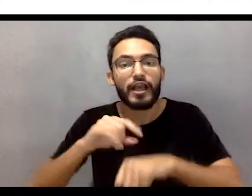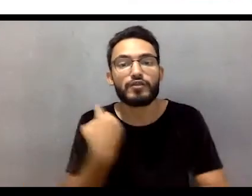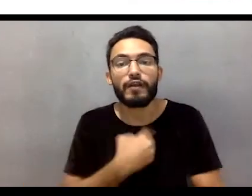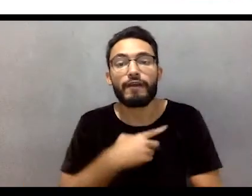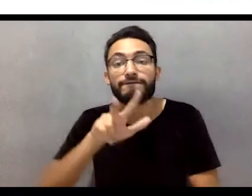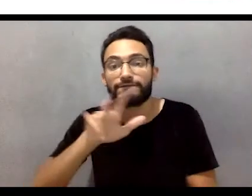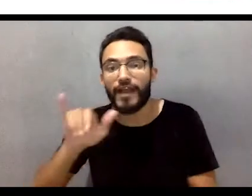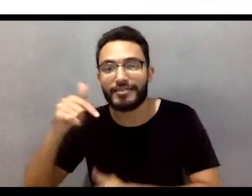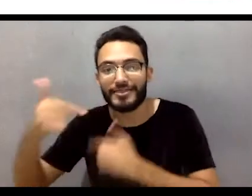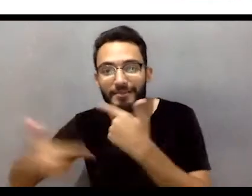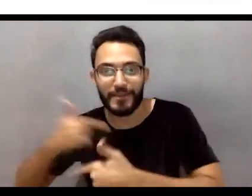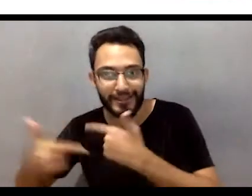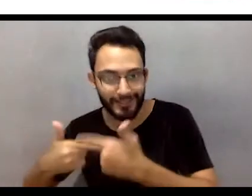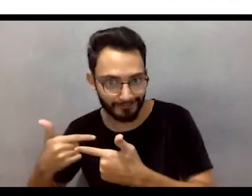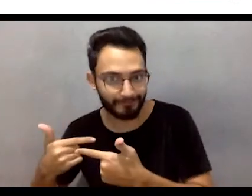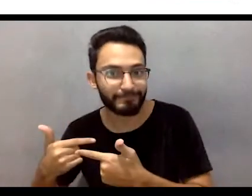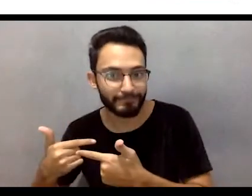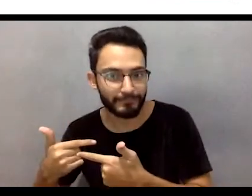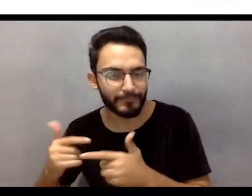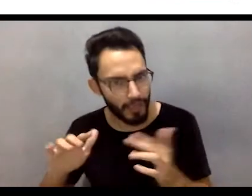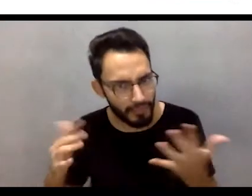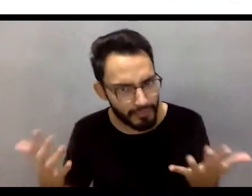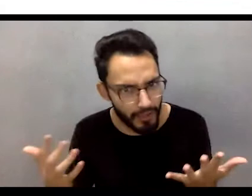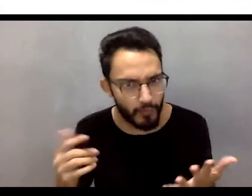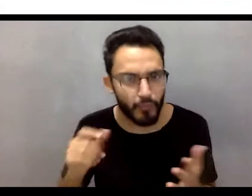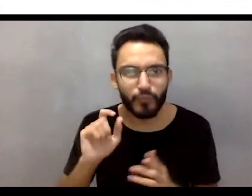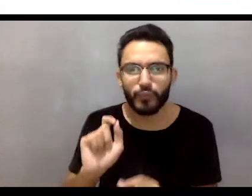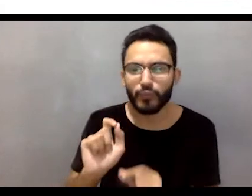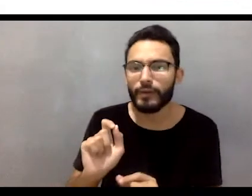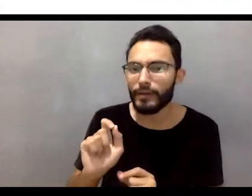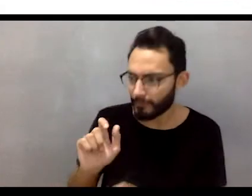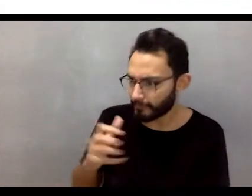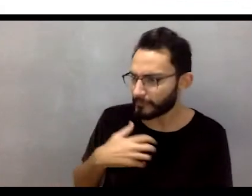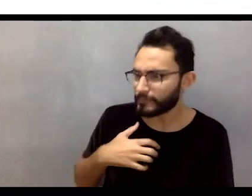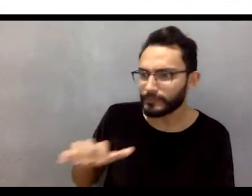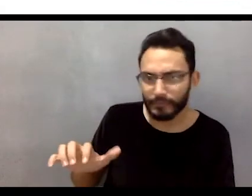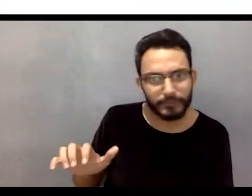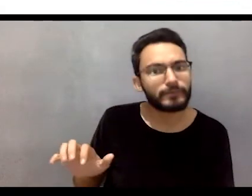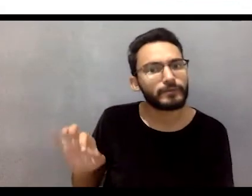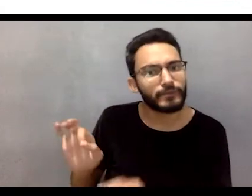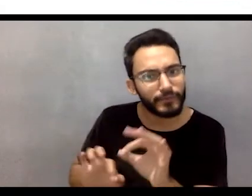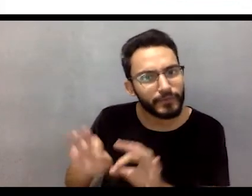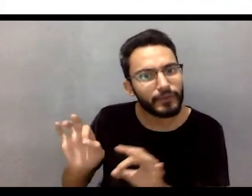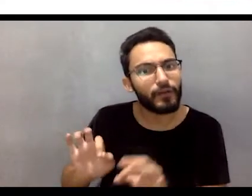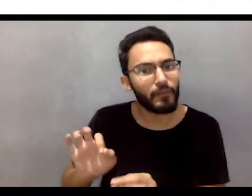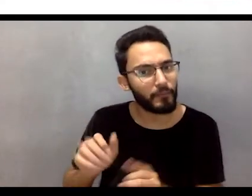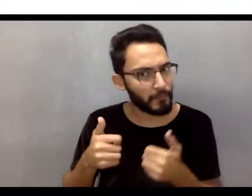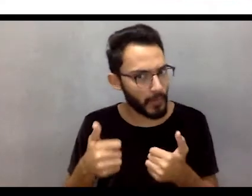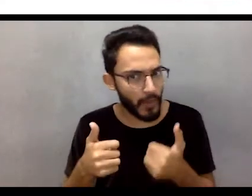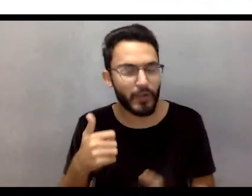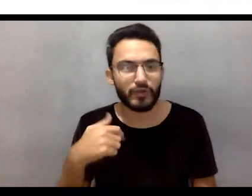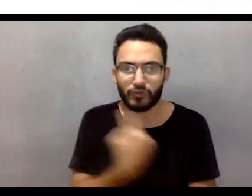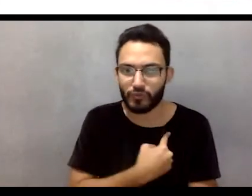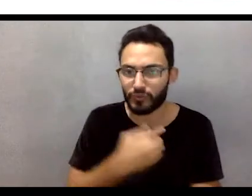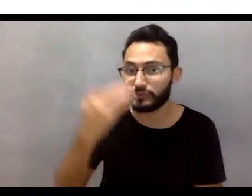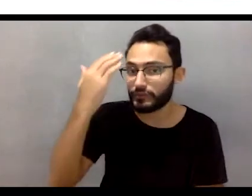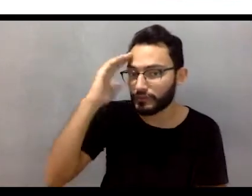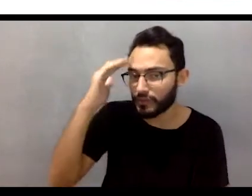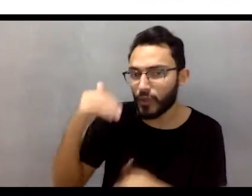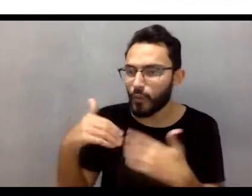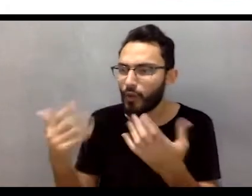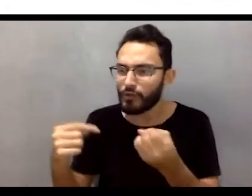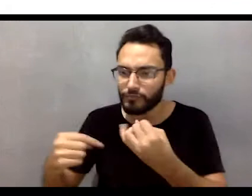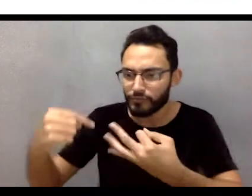trabalhar. Então, isso a nível de portfólio, beleza? Então, agora a gente já sabe quais são os temas